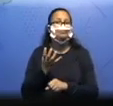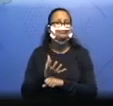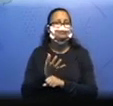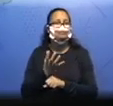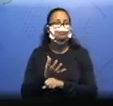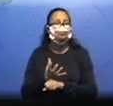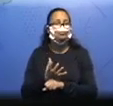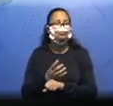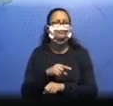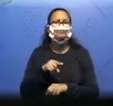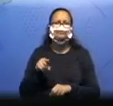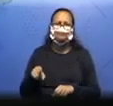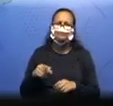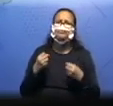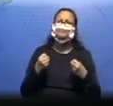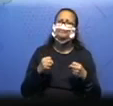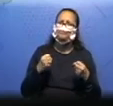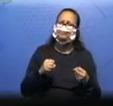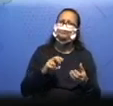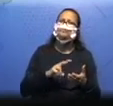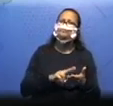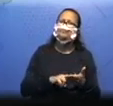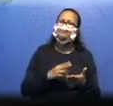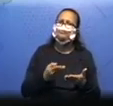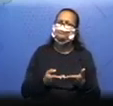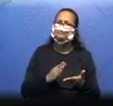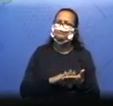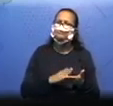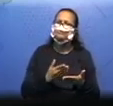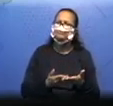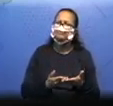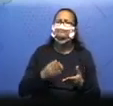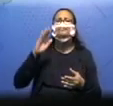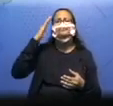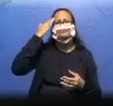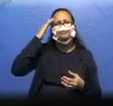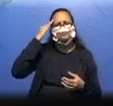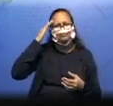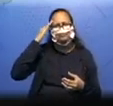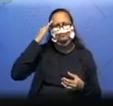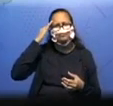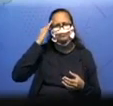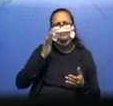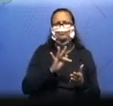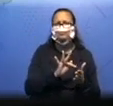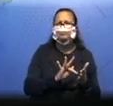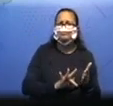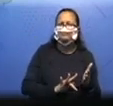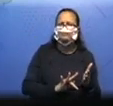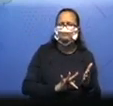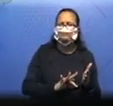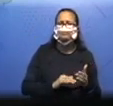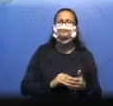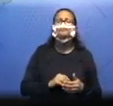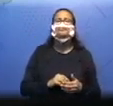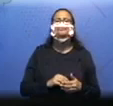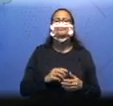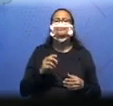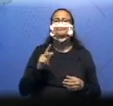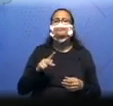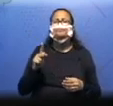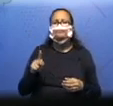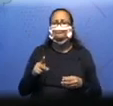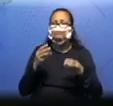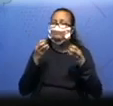Todas as matérias, até matemática, você precisa de interpretação. Você precisa entender o que está pedindo, entender do que está